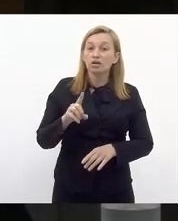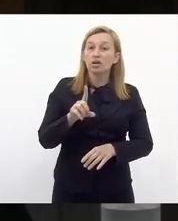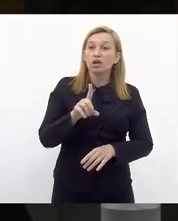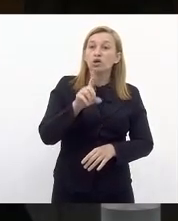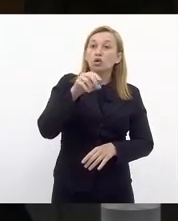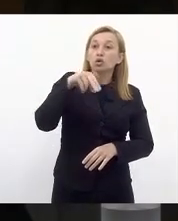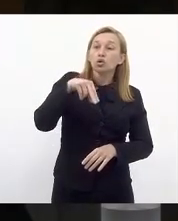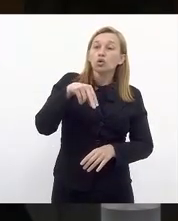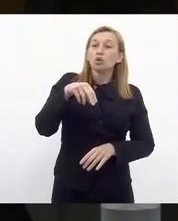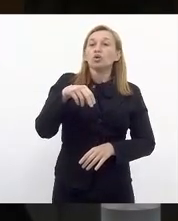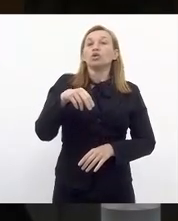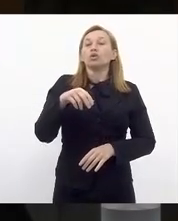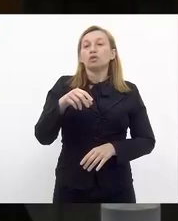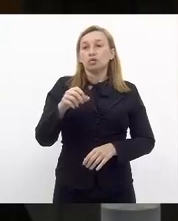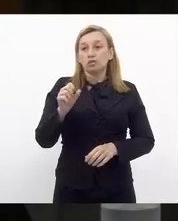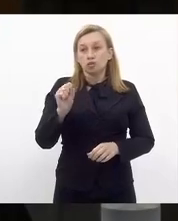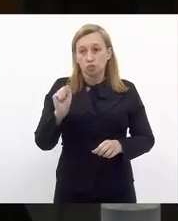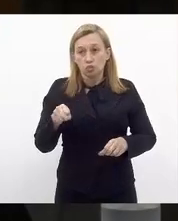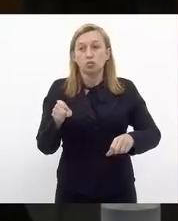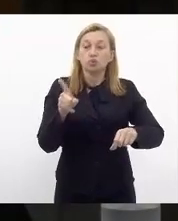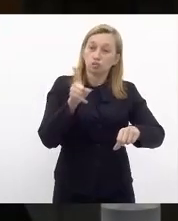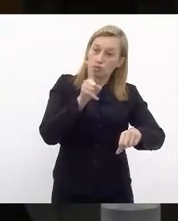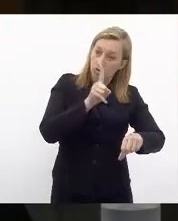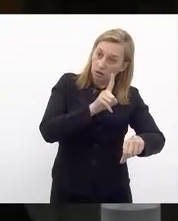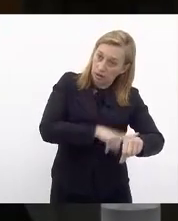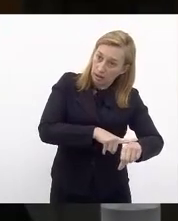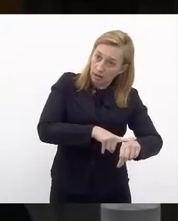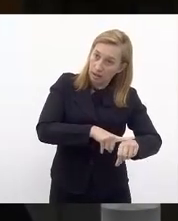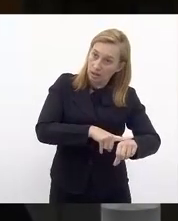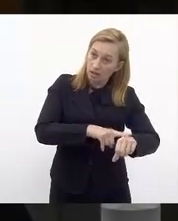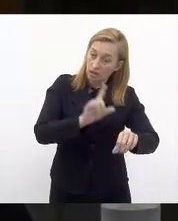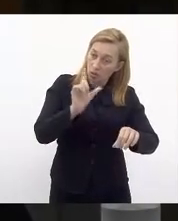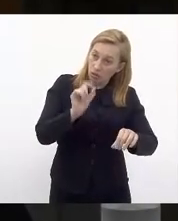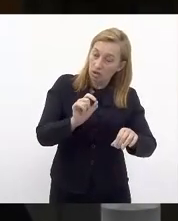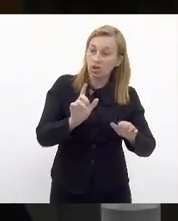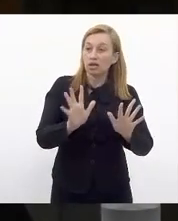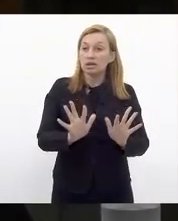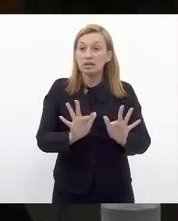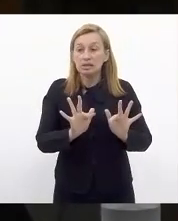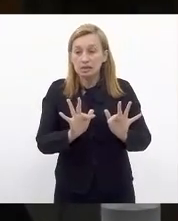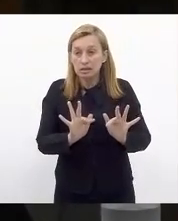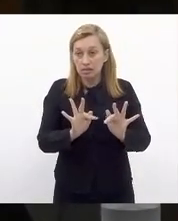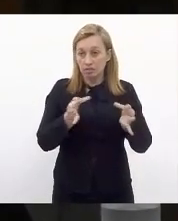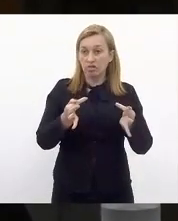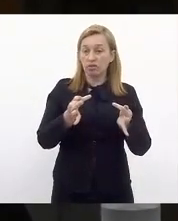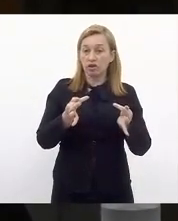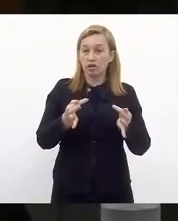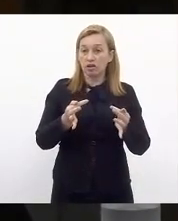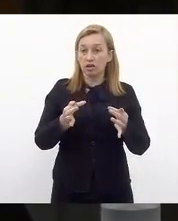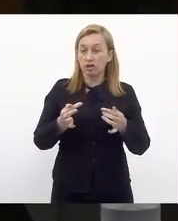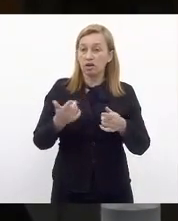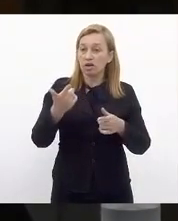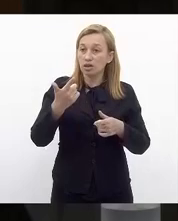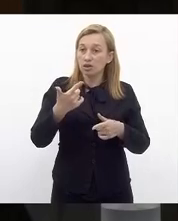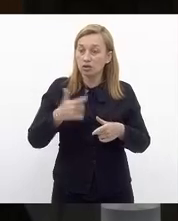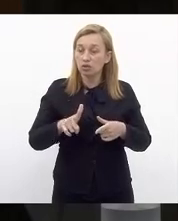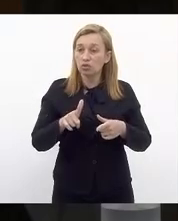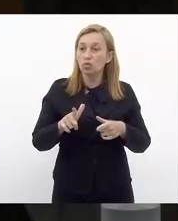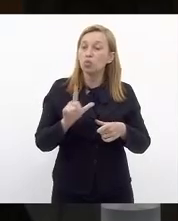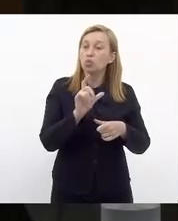que couber diz que não é simplesmente uma replicação do que está